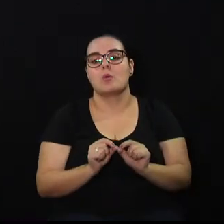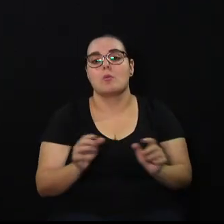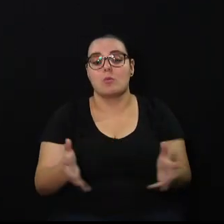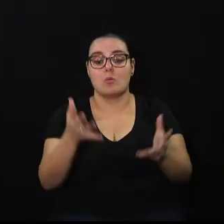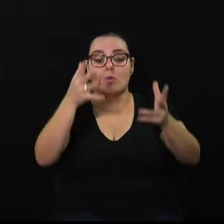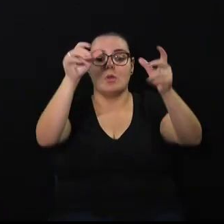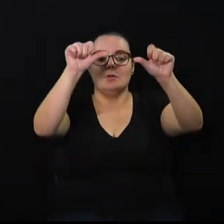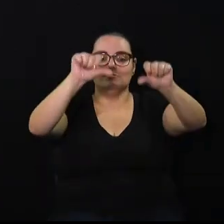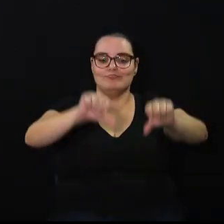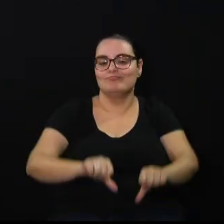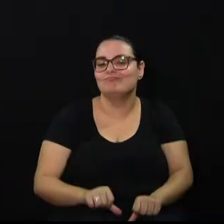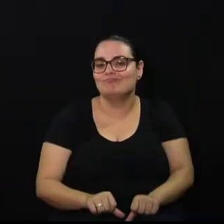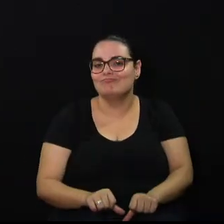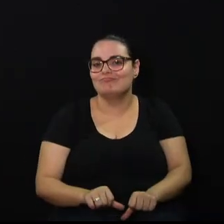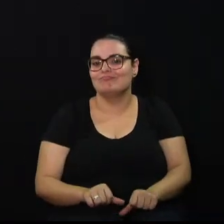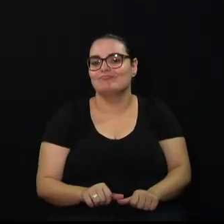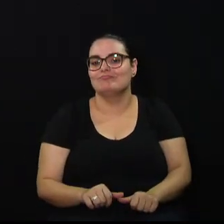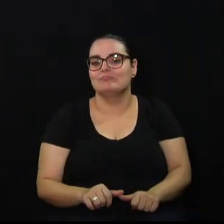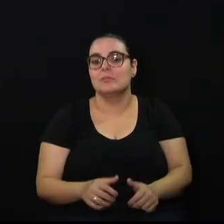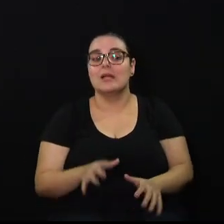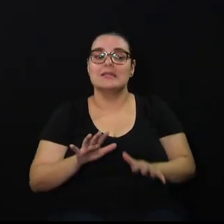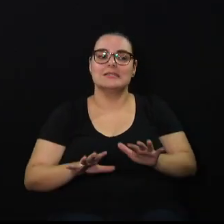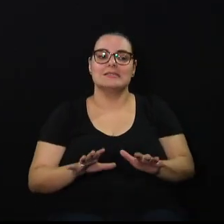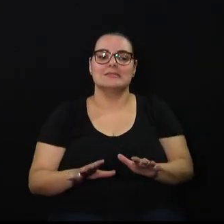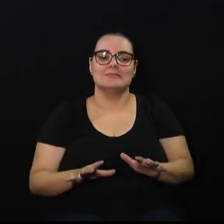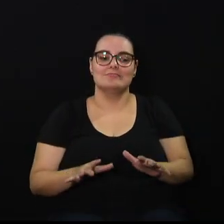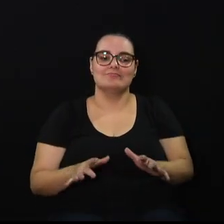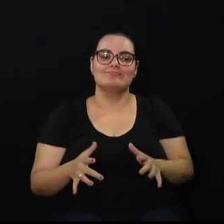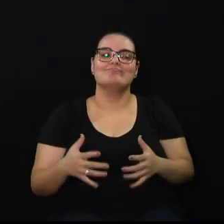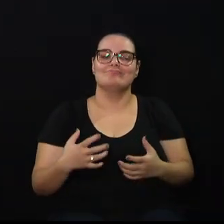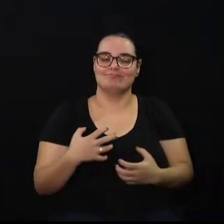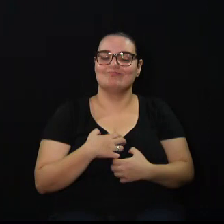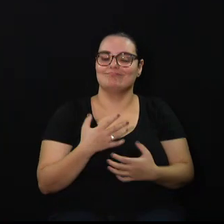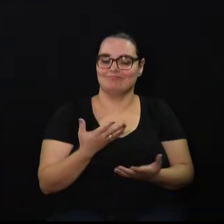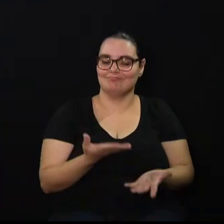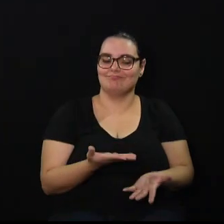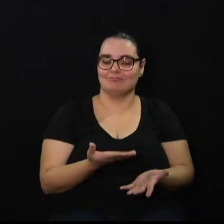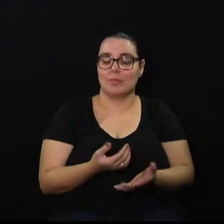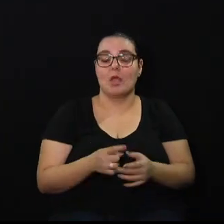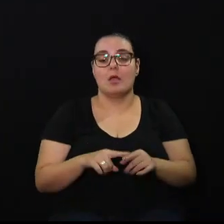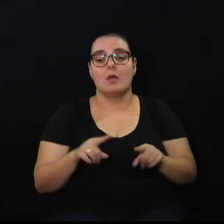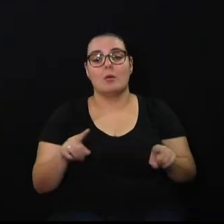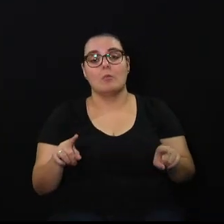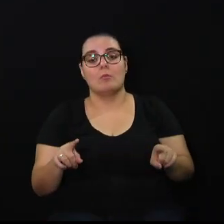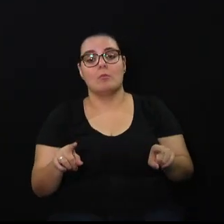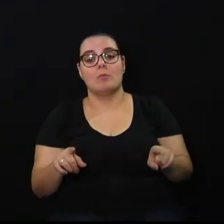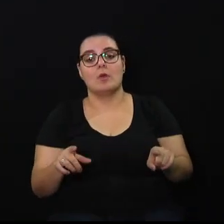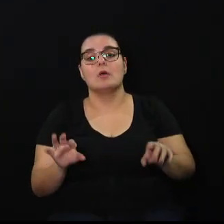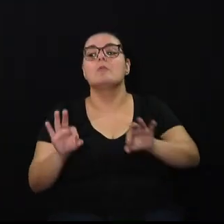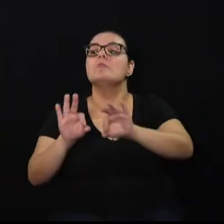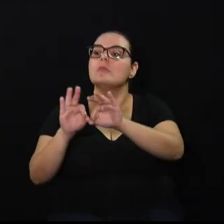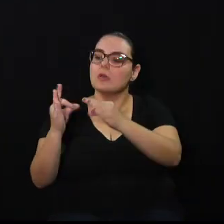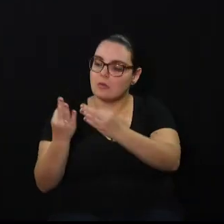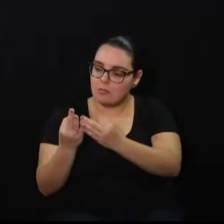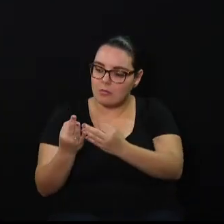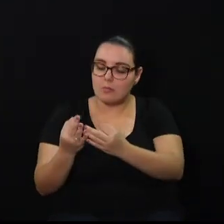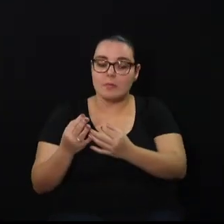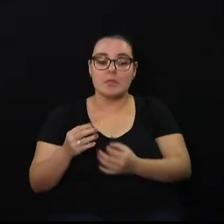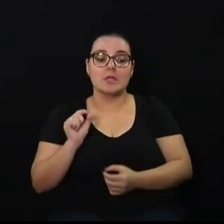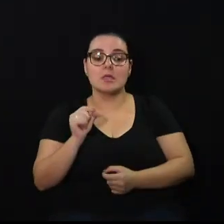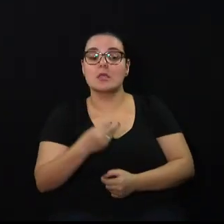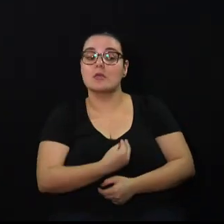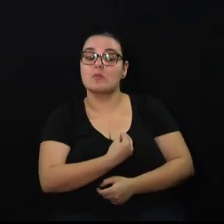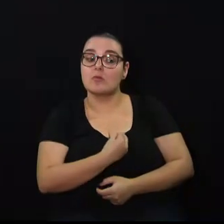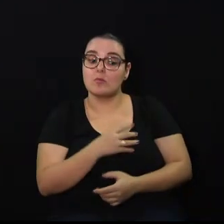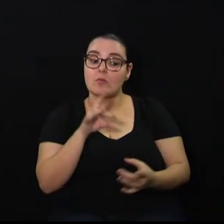déficit isso é sentido por ele muitas vezes na maioria na maior parte das vezes mas principalmente pelos familiares e com quem está em volta